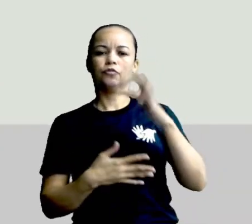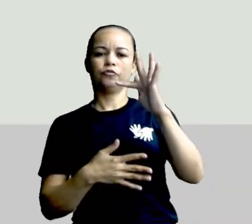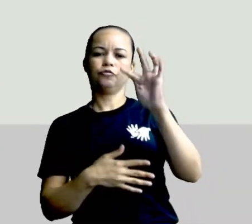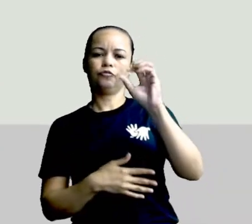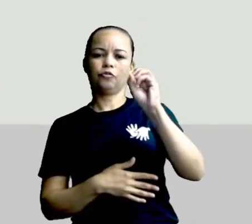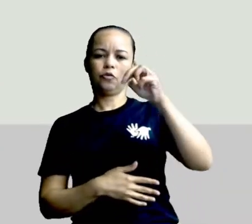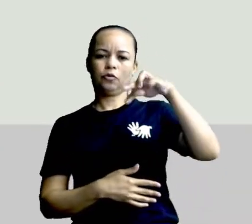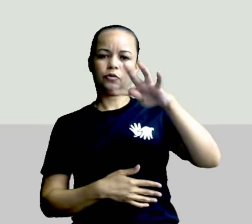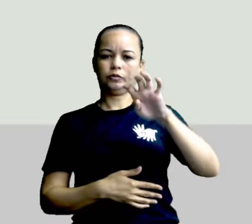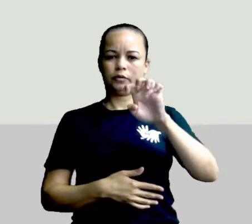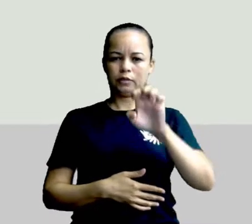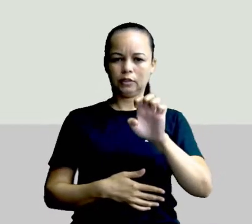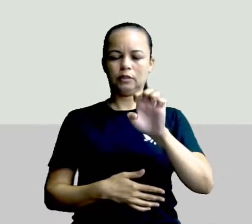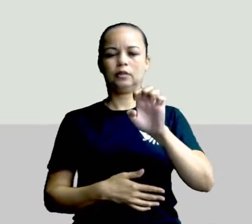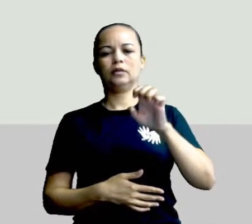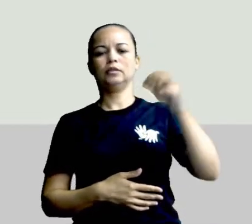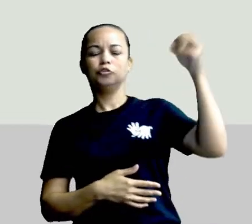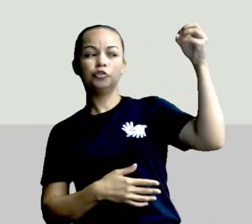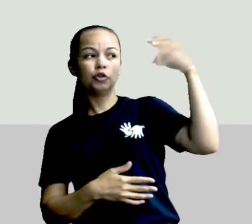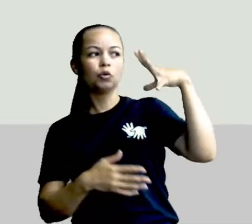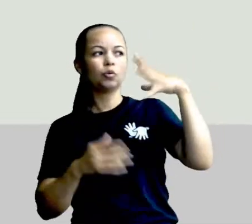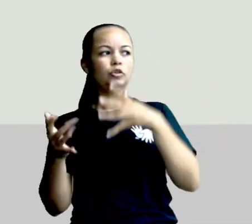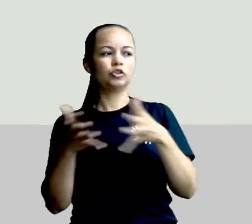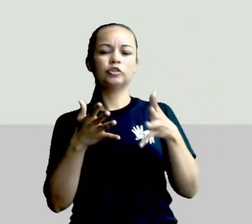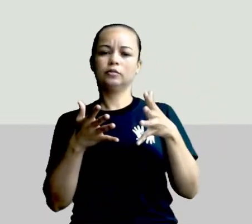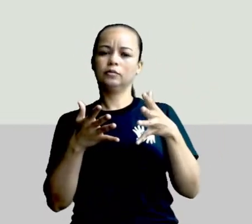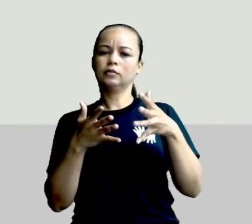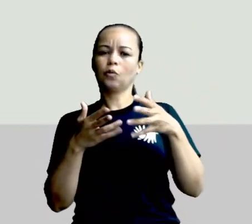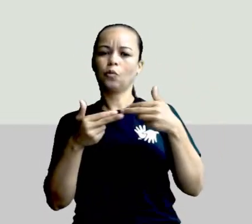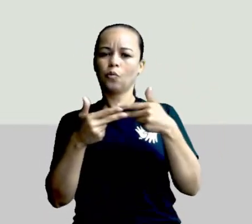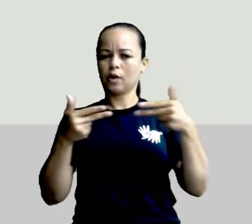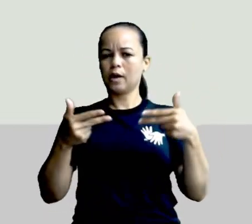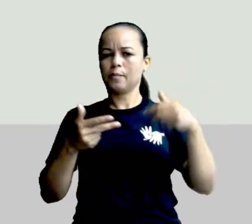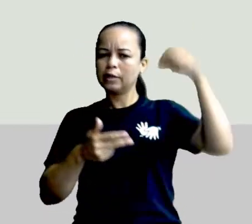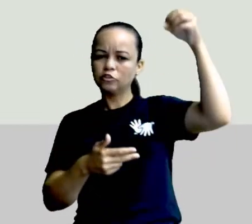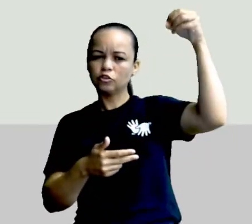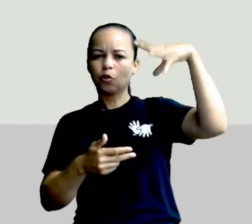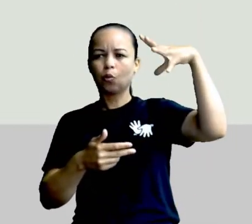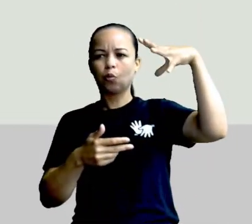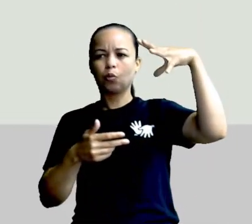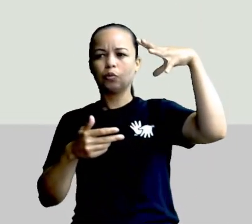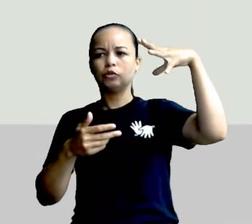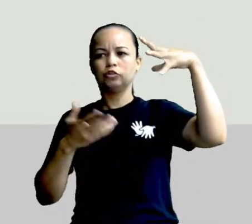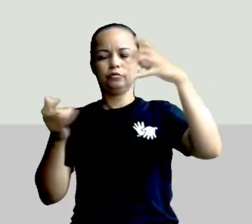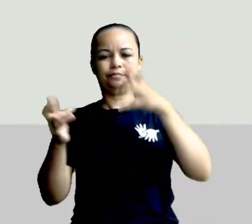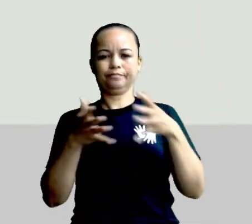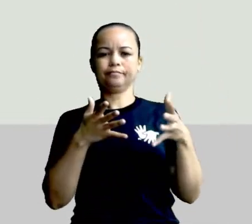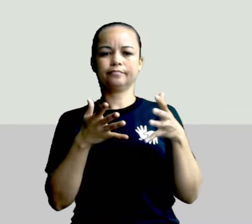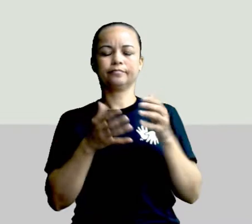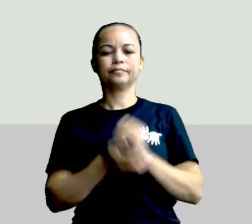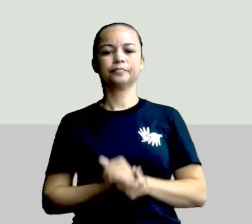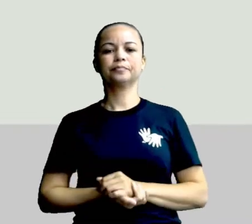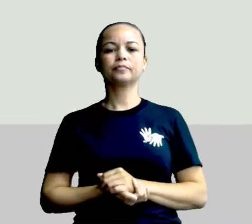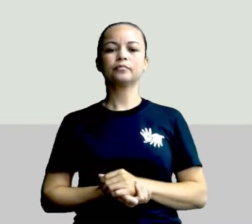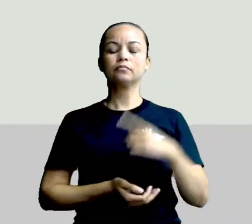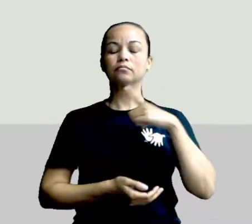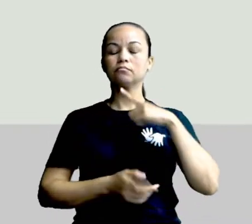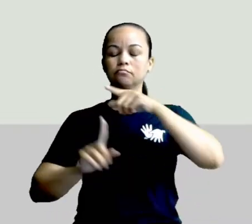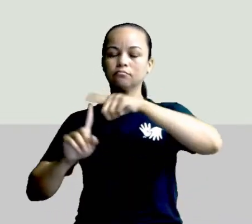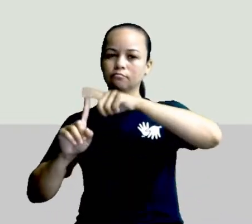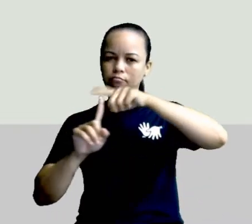de luz. Ó, são fontes que emite luz. Então, eu tenho aqui, ó, são corpos que emitem luz. Eu tenho